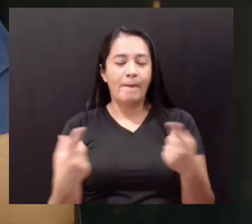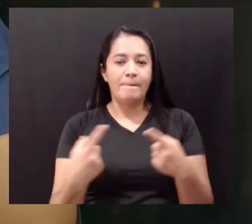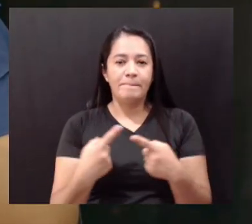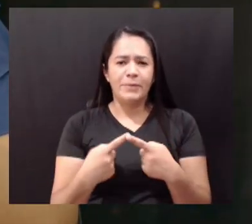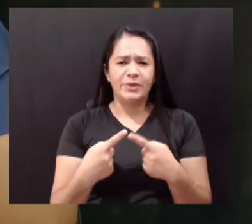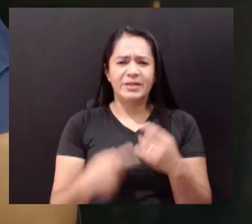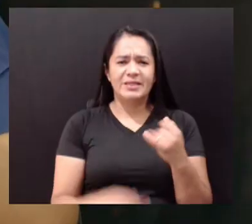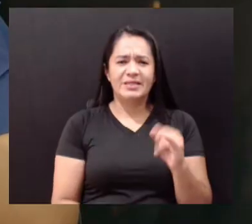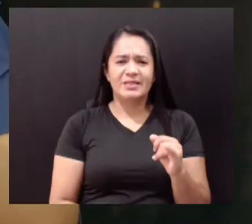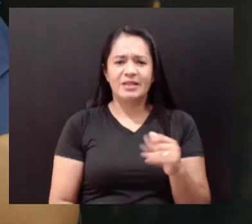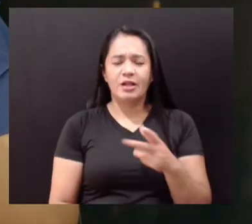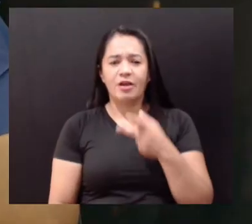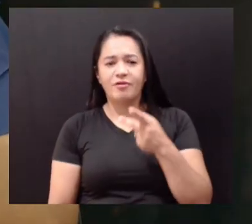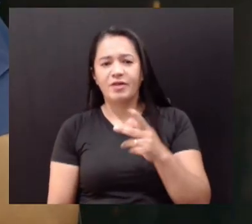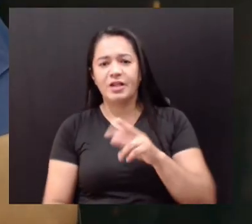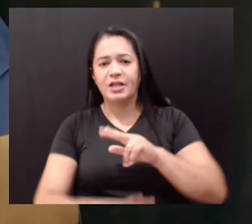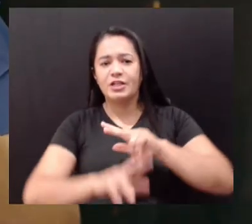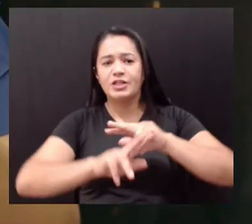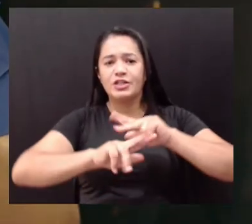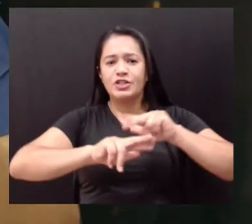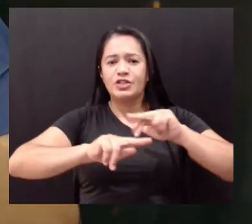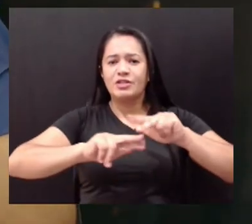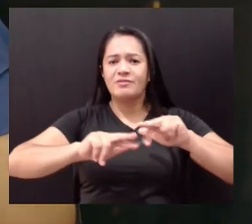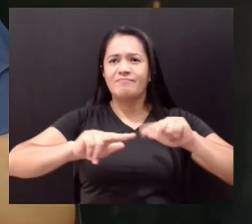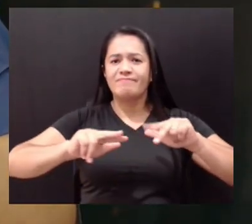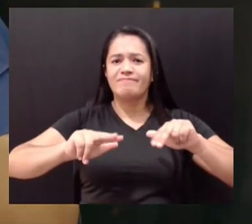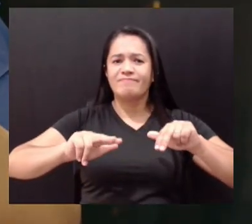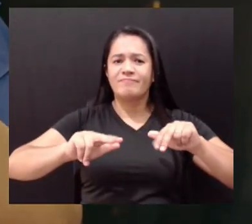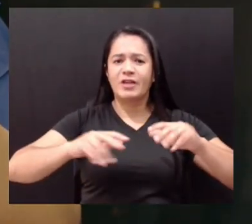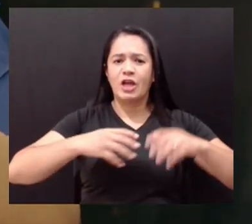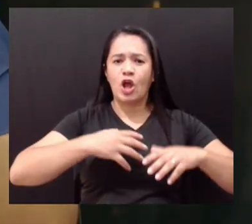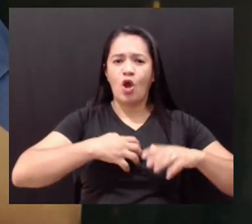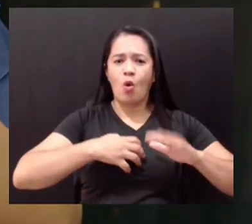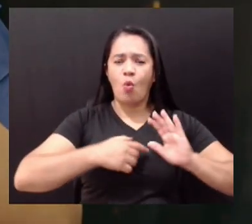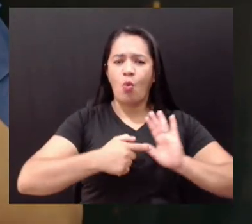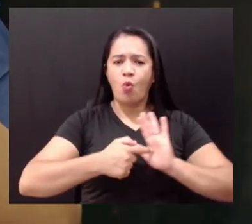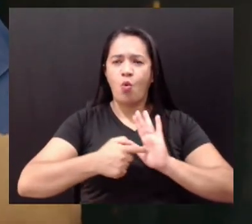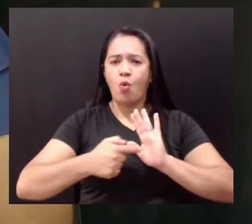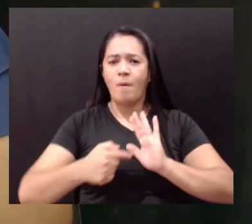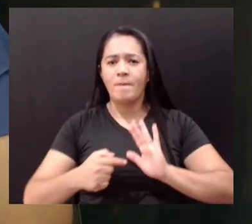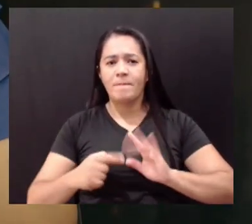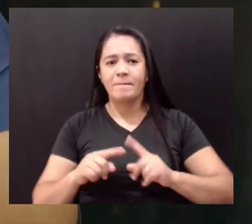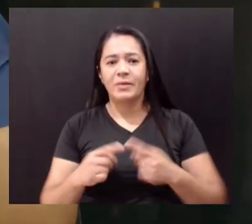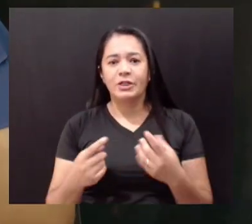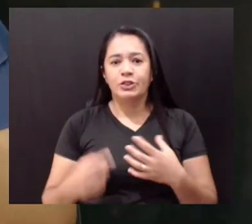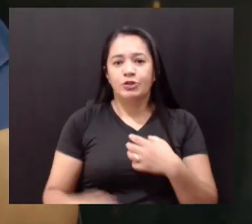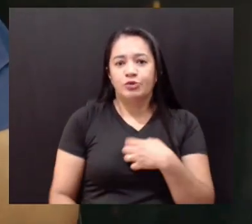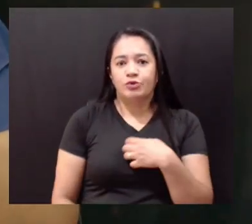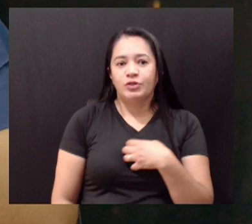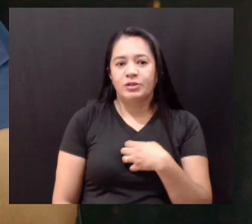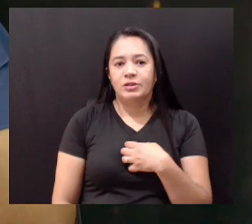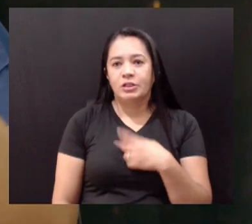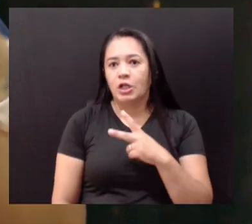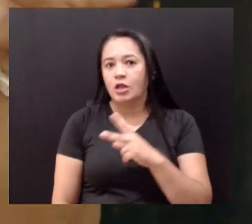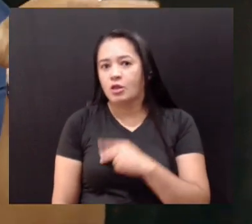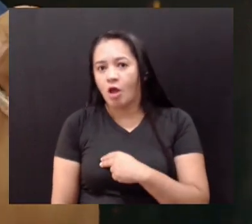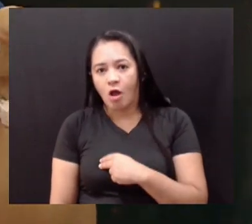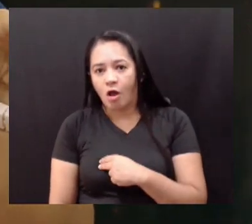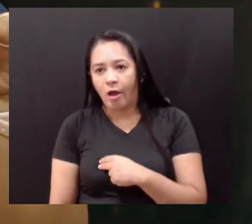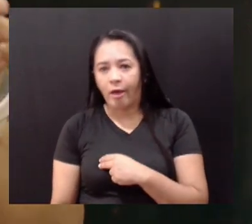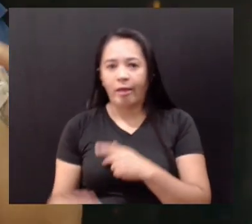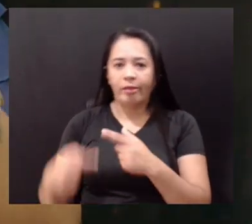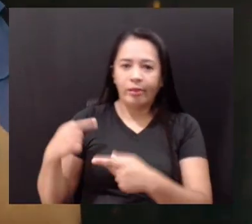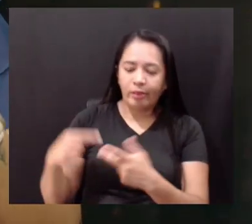de vários comportamentos, mas, assim, de uma forma que, poxa vida, né, tá a geração Nutella, o outro